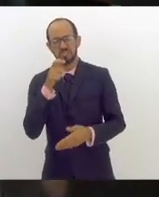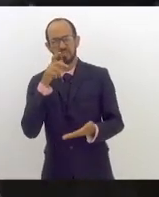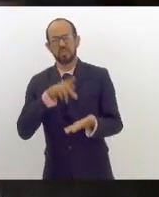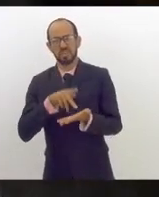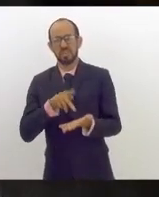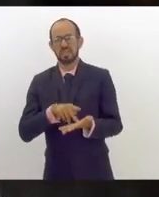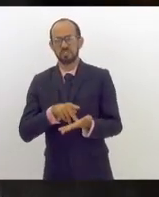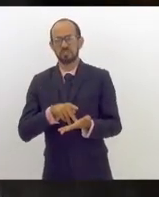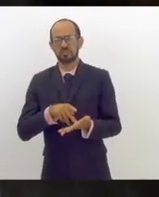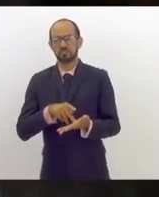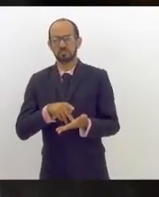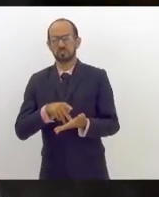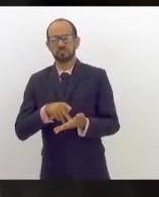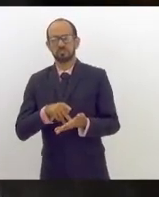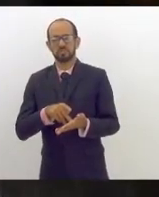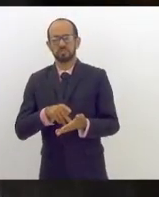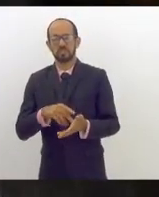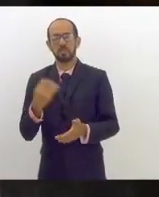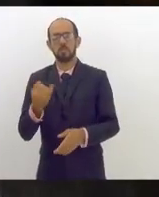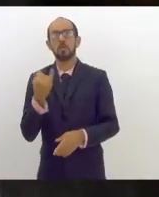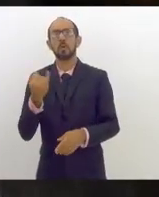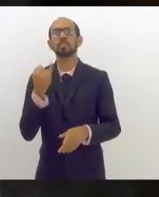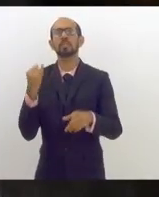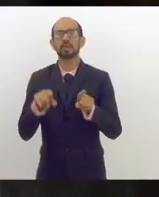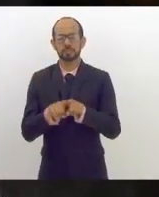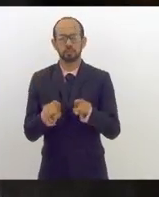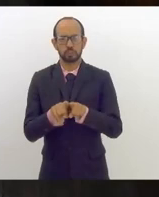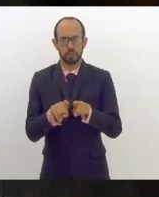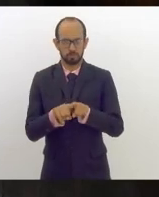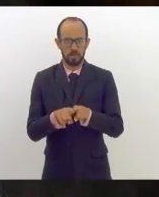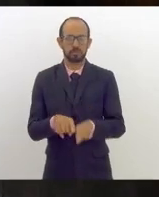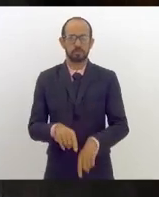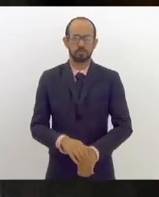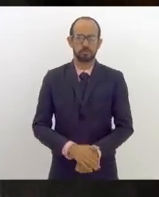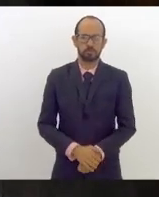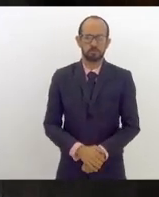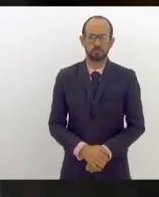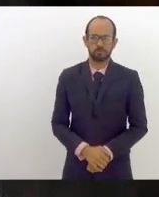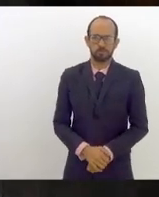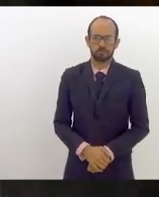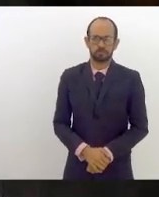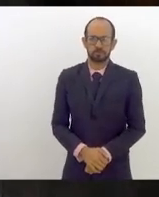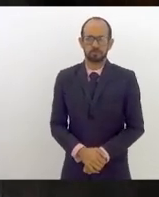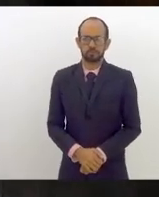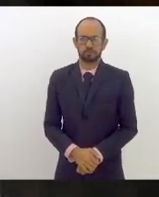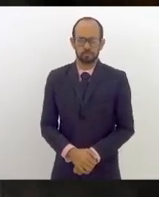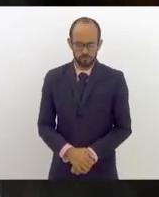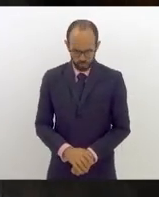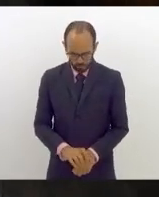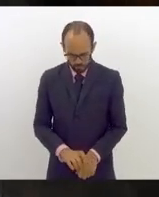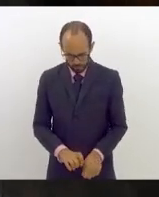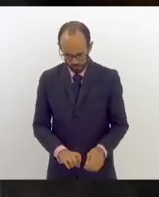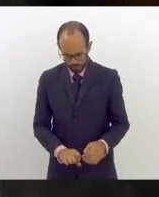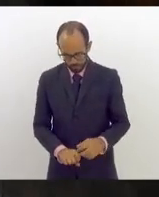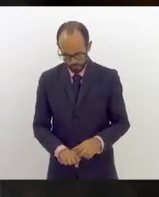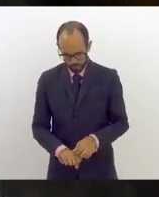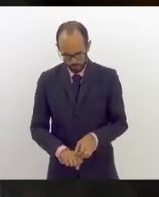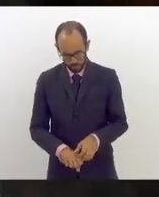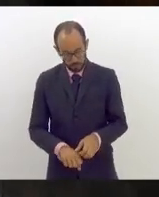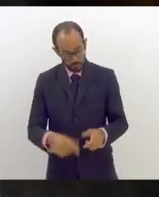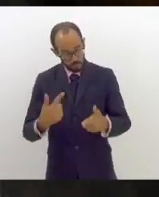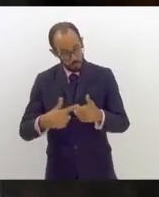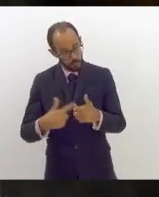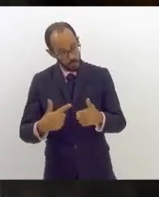e muito importante seu presidente interessante e importante porque